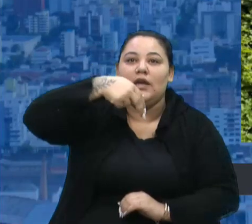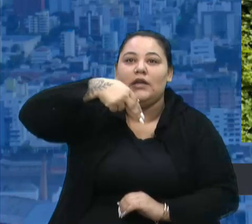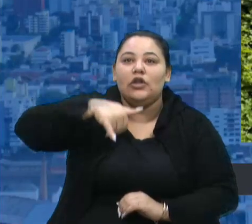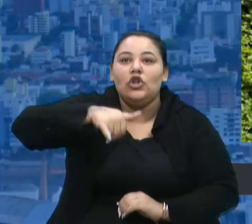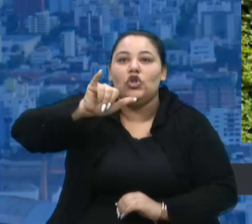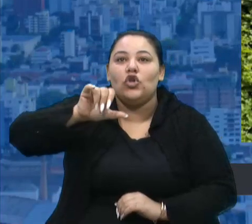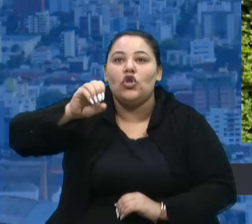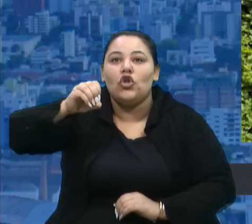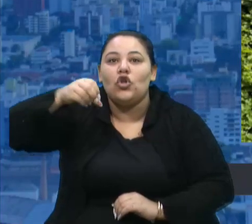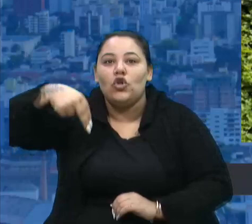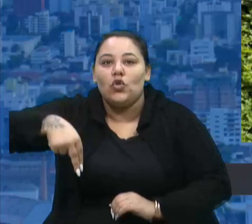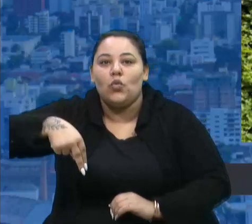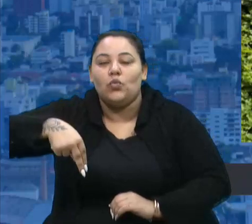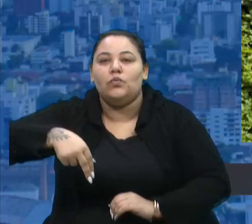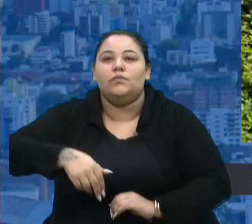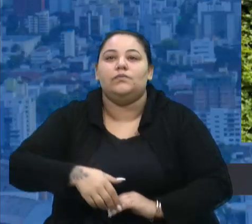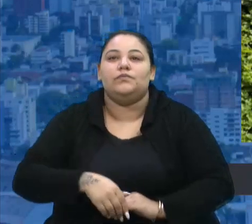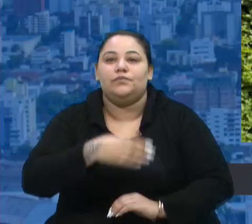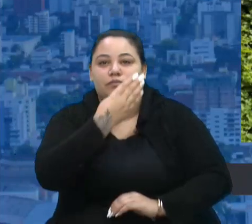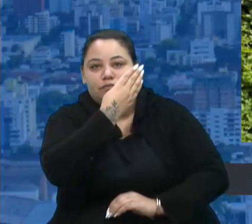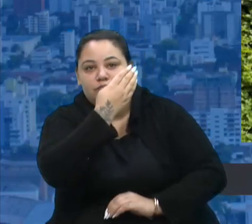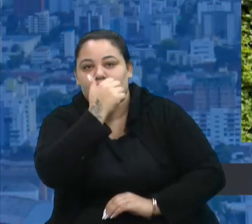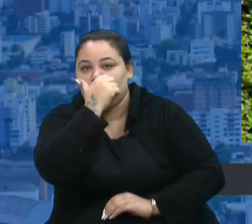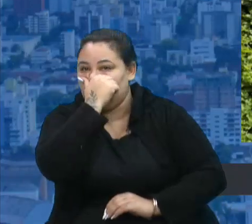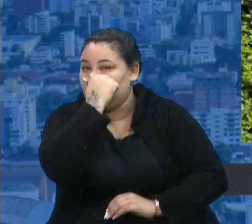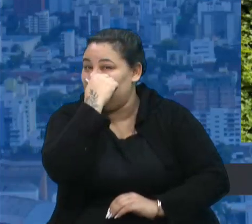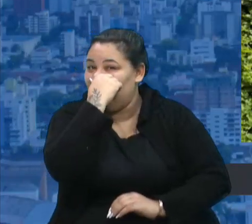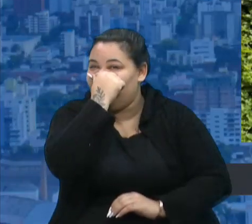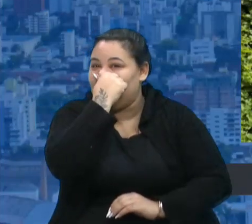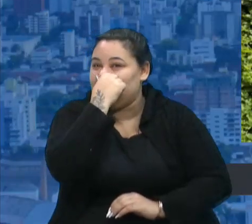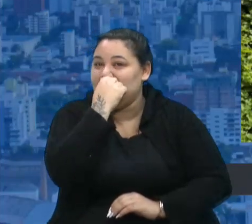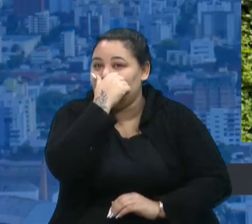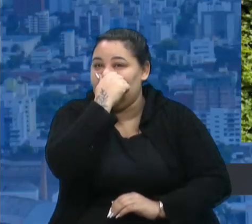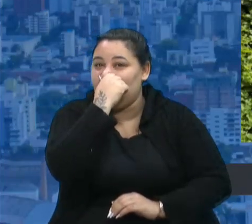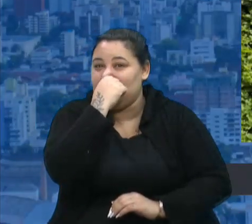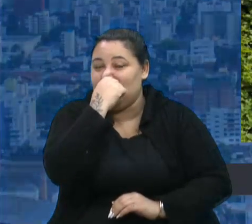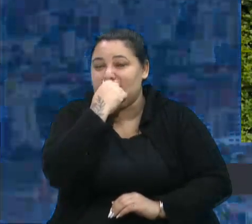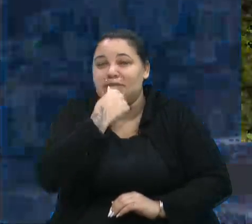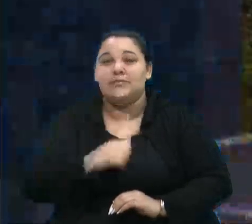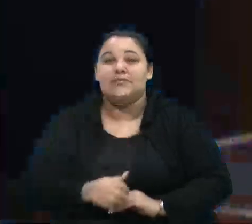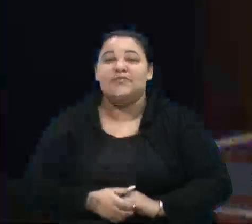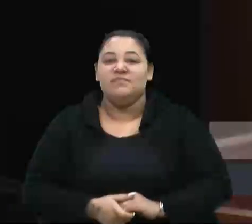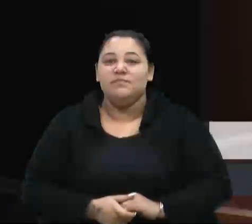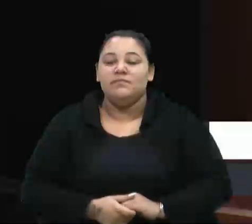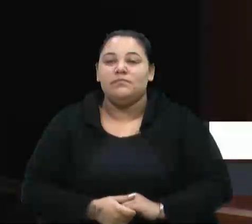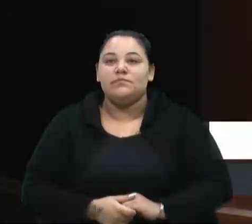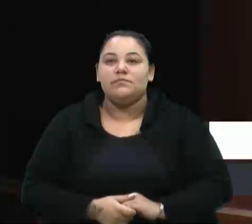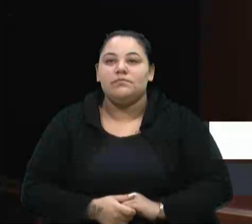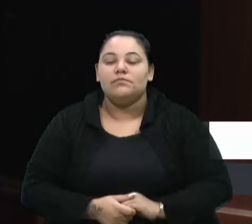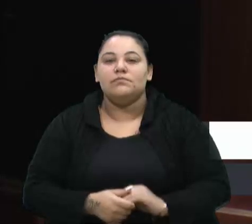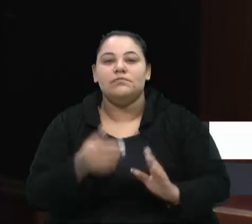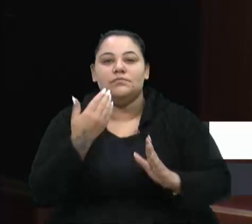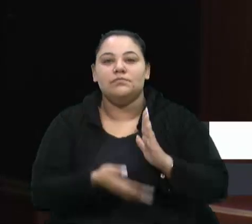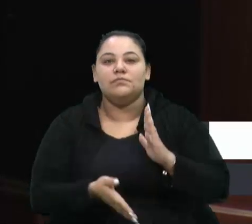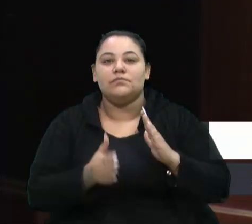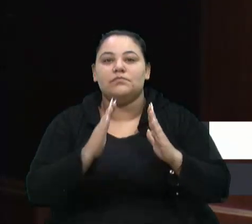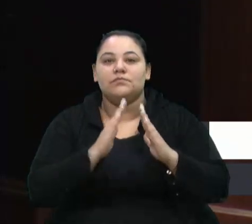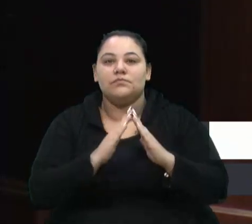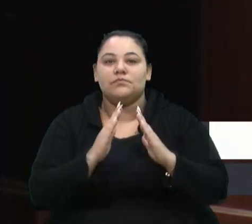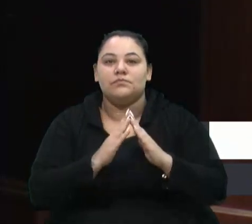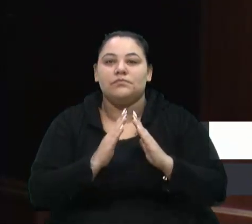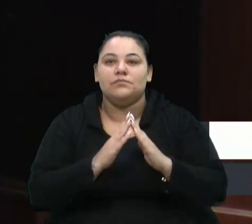incendiadas, onde as pessoas ficam sem casa, ficam na rua, perdem as suas casas.